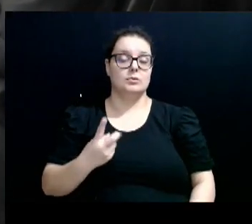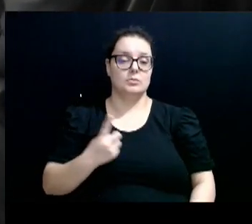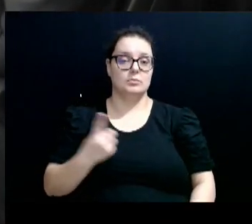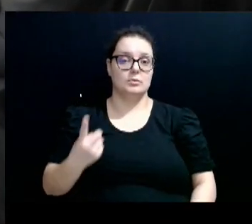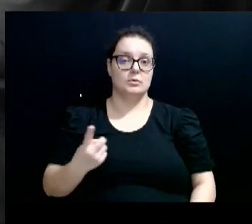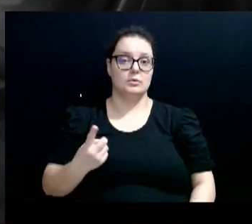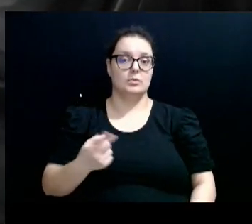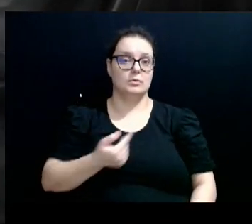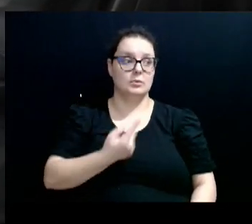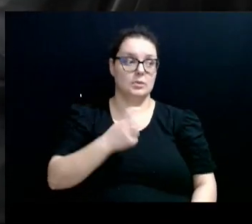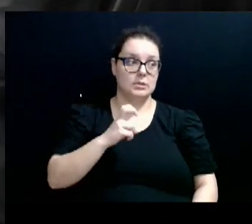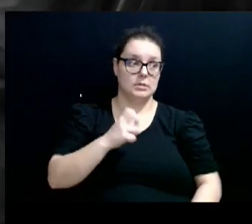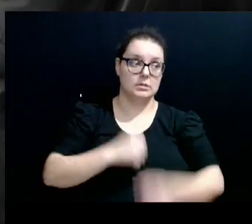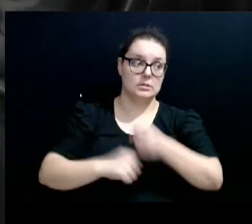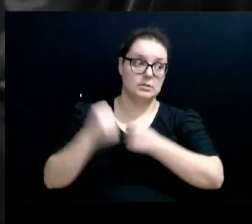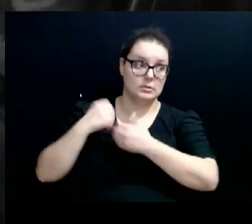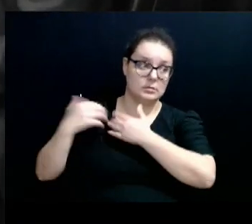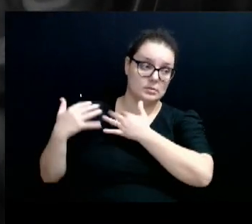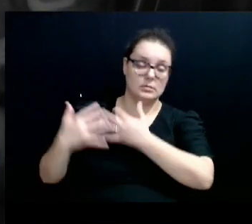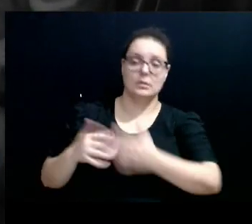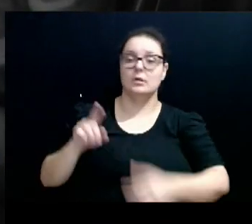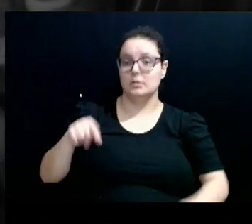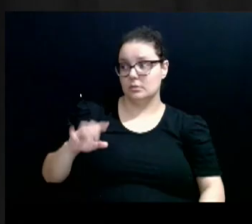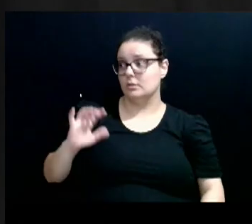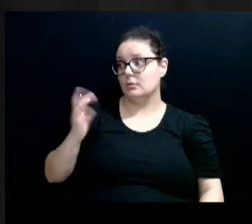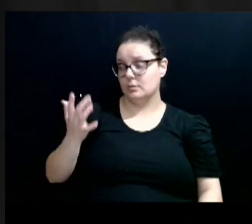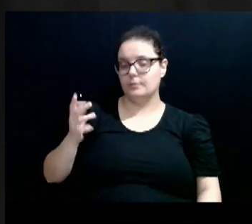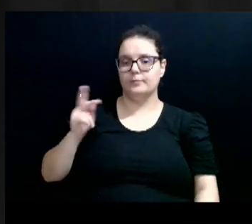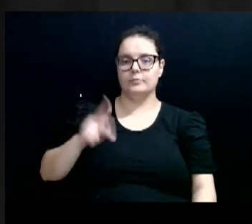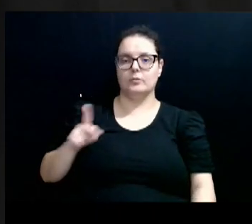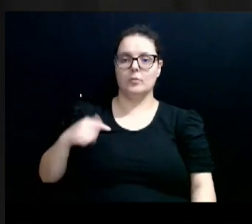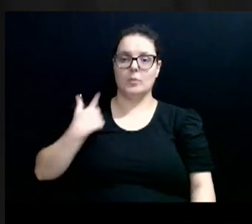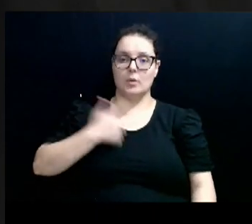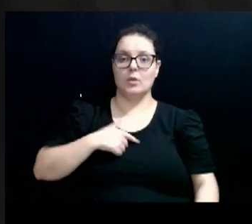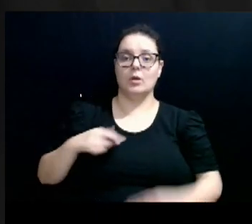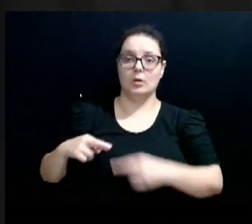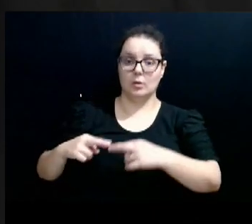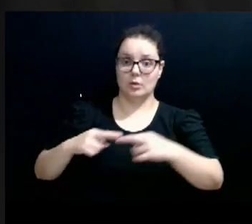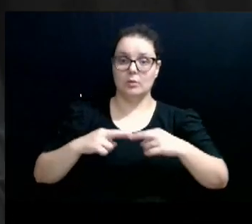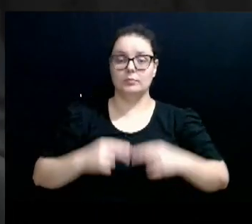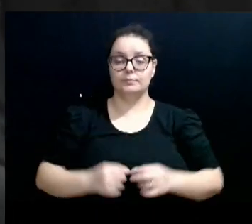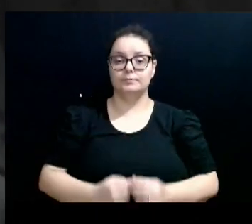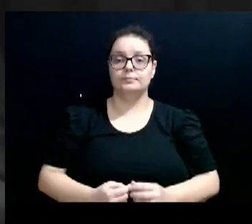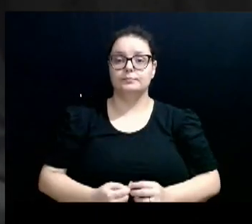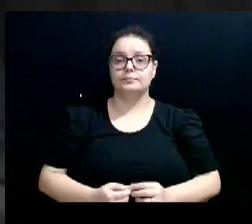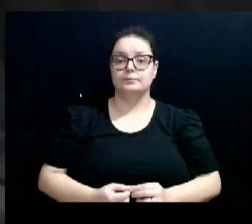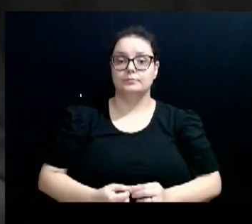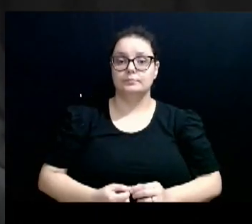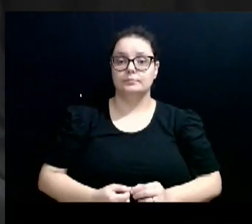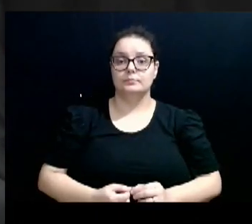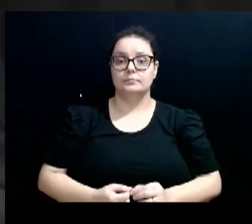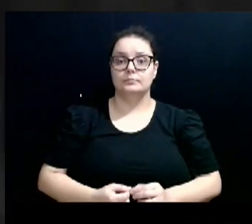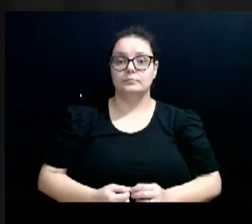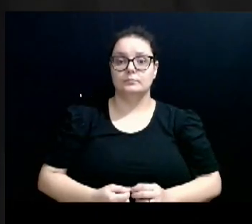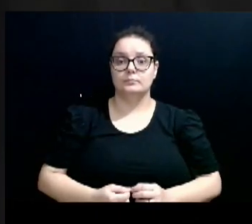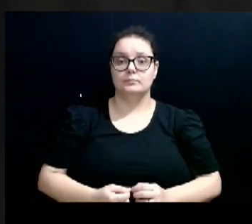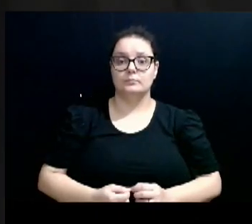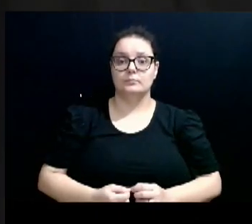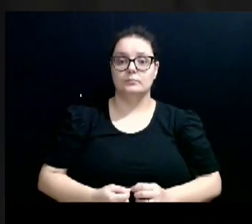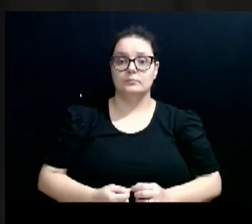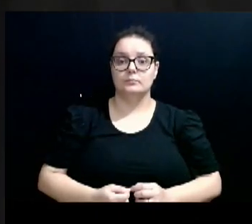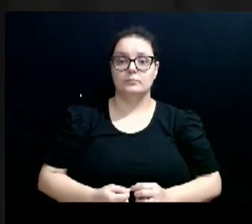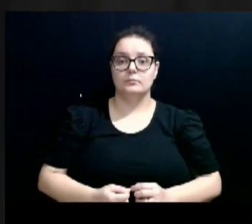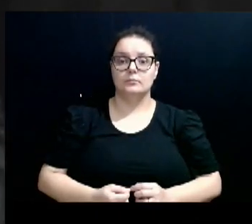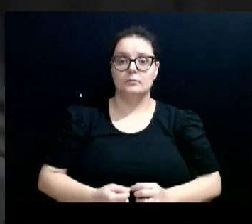Isso aconteceu porque uma professora da nossa rede, ela, de repente, um dia ela acordou e não conseguia entrar na sala de